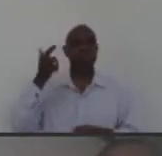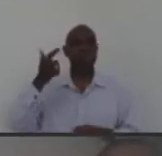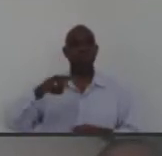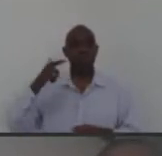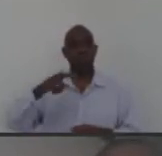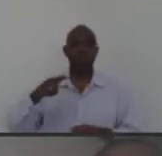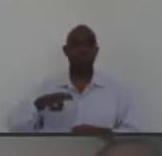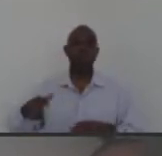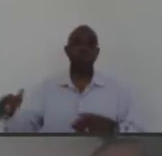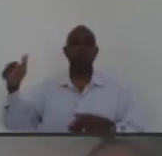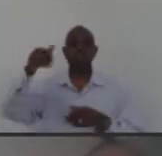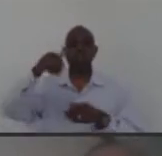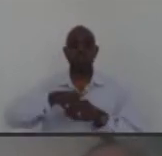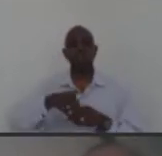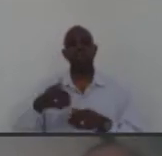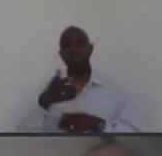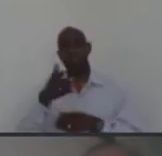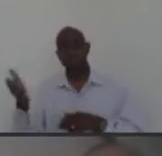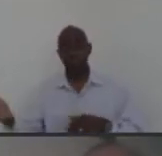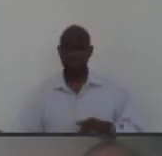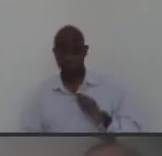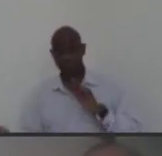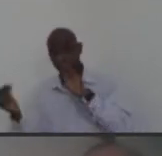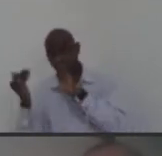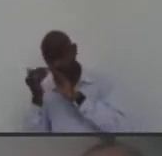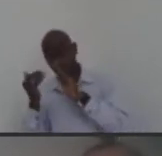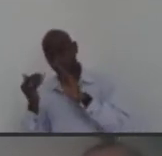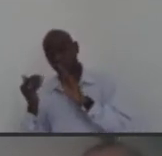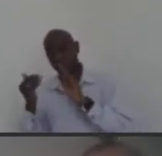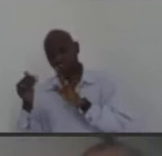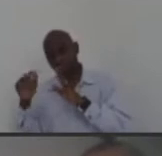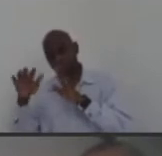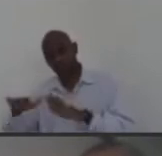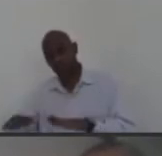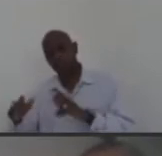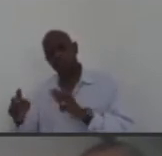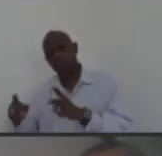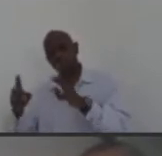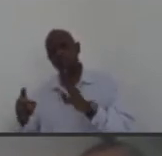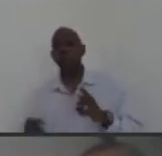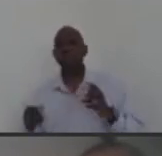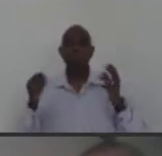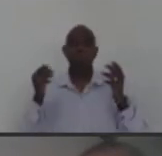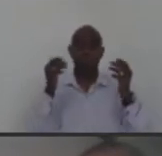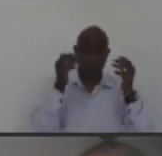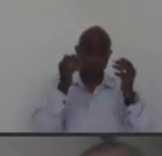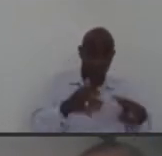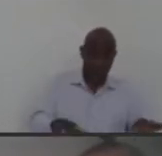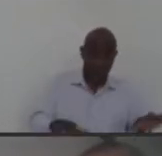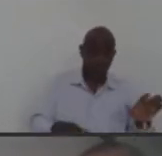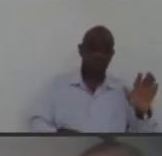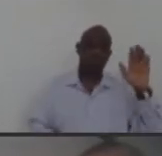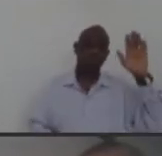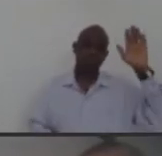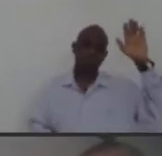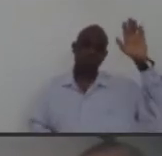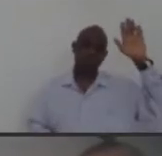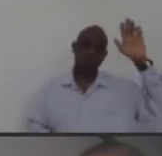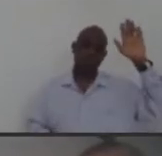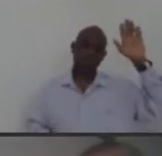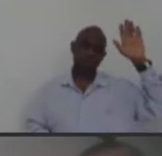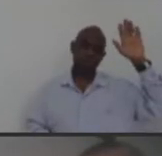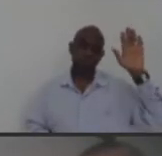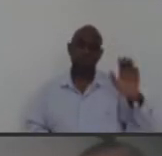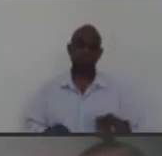em votação. Os favoráveis permaneçam como estão, os contrários se manifestem. Um voto contrário do vereador